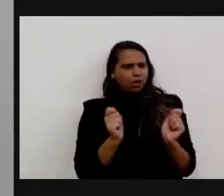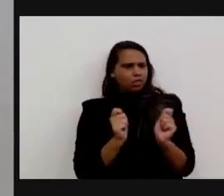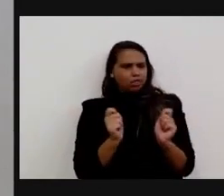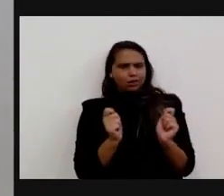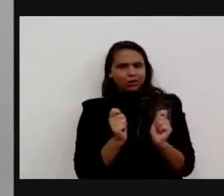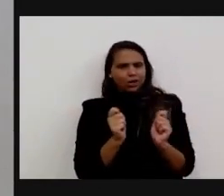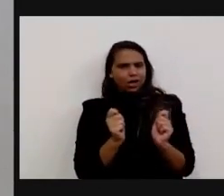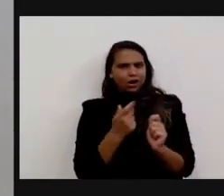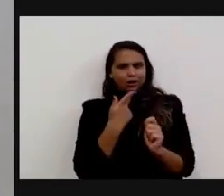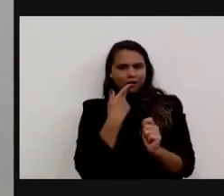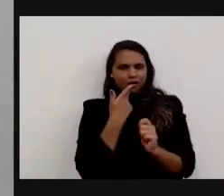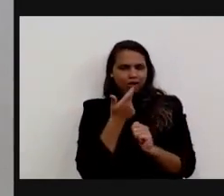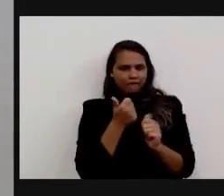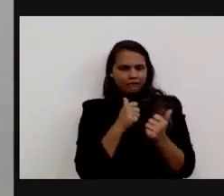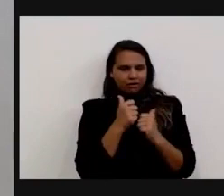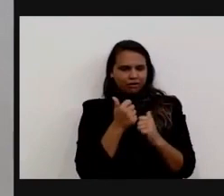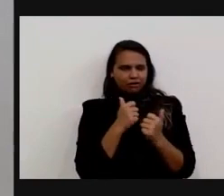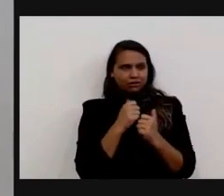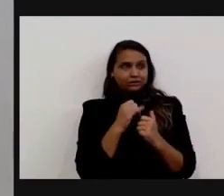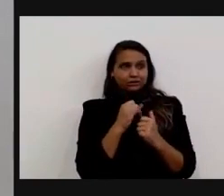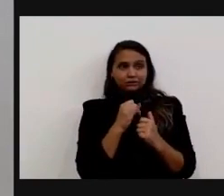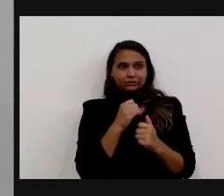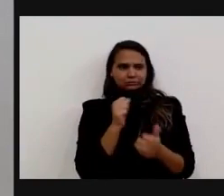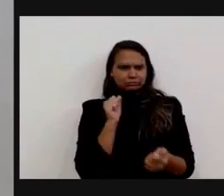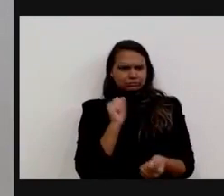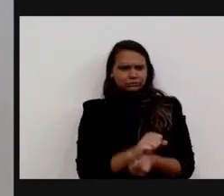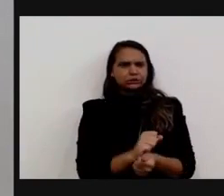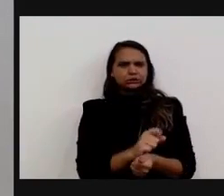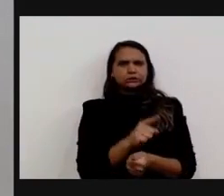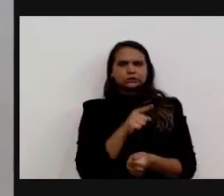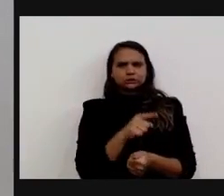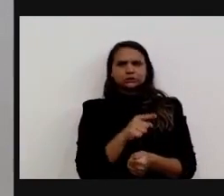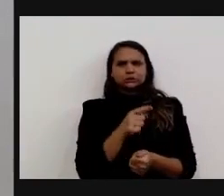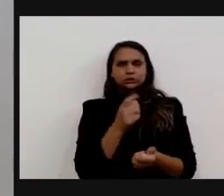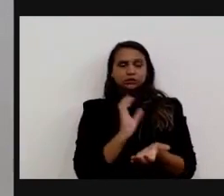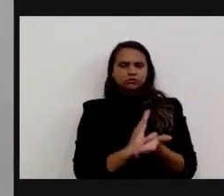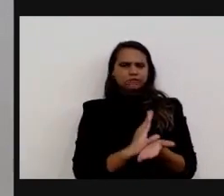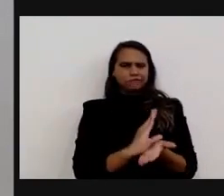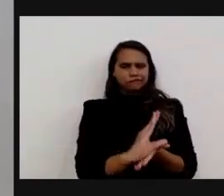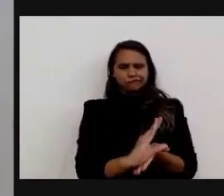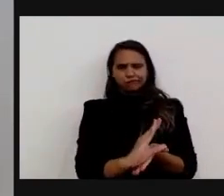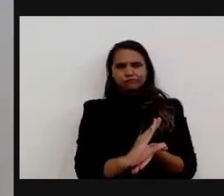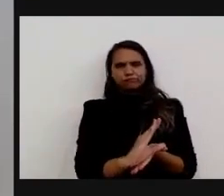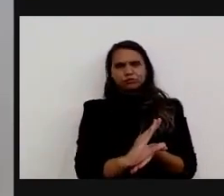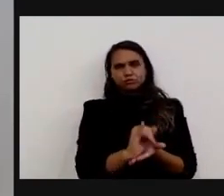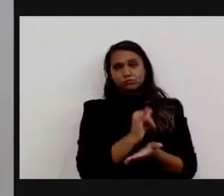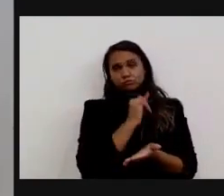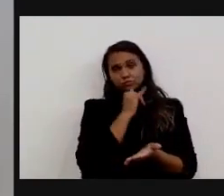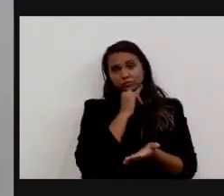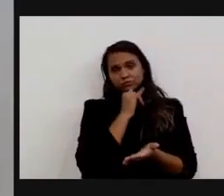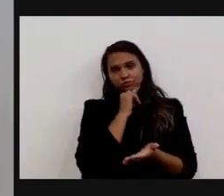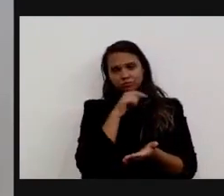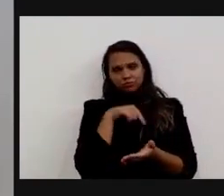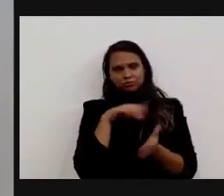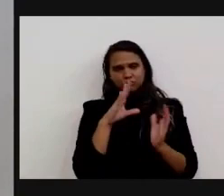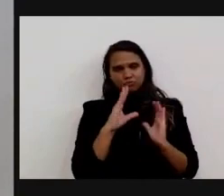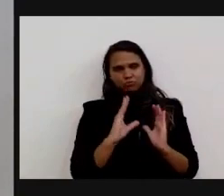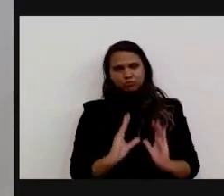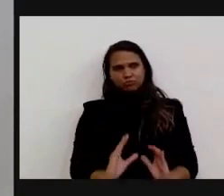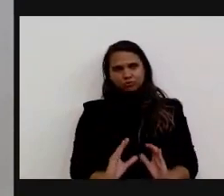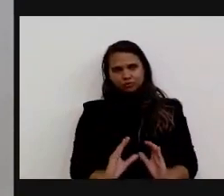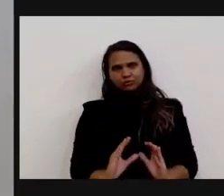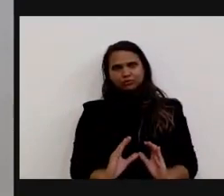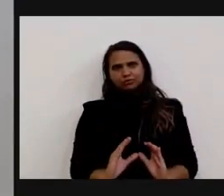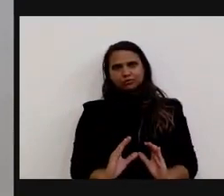da trabalhardes então a parar de insistir nesse negócio e talvez investir por exemplo nesses comportamentos de gestão porque